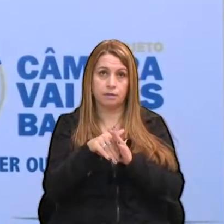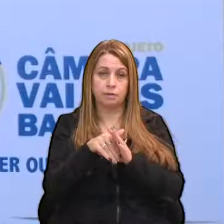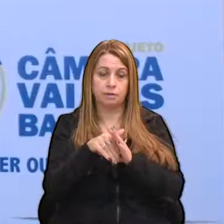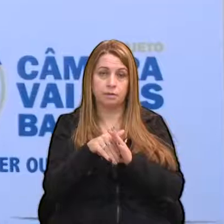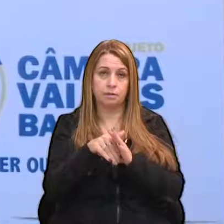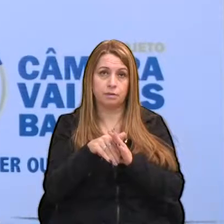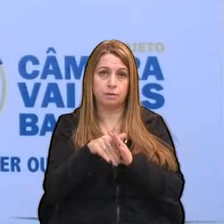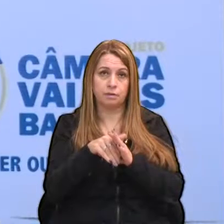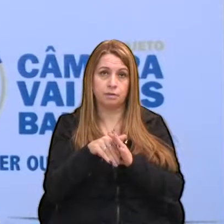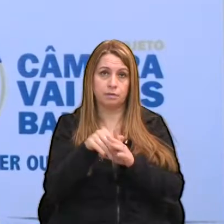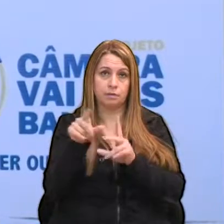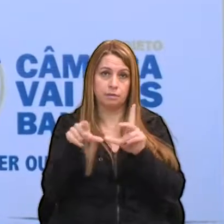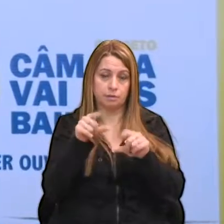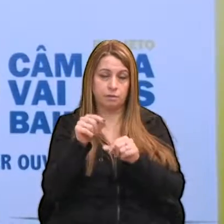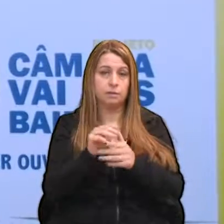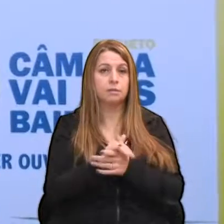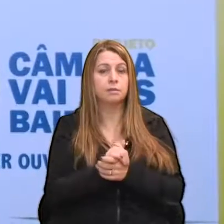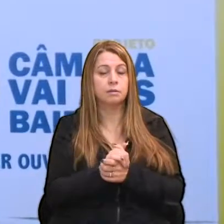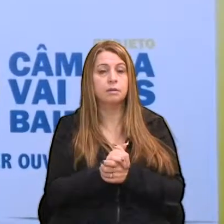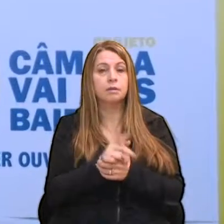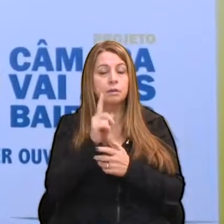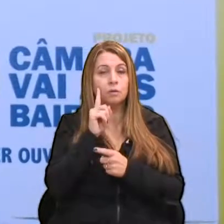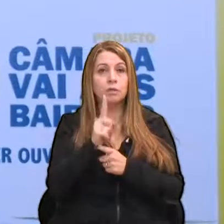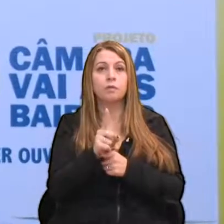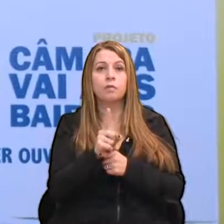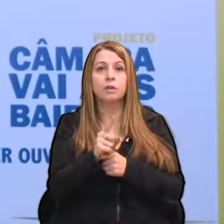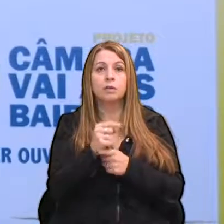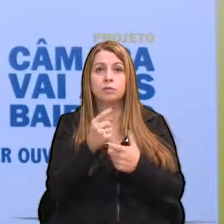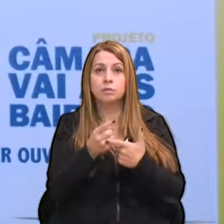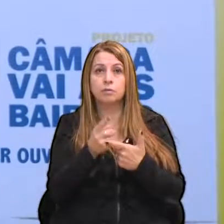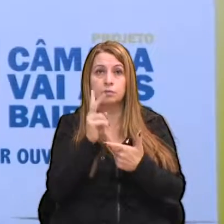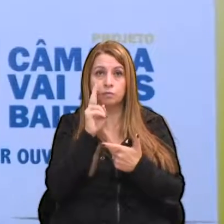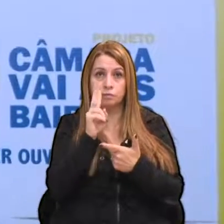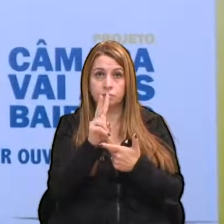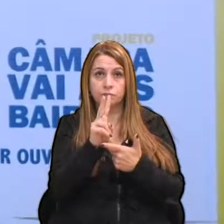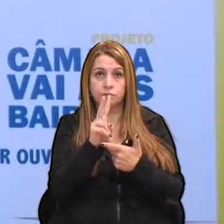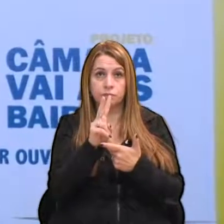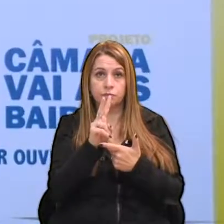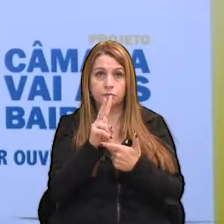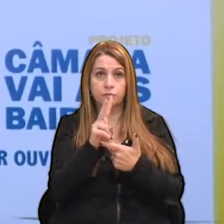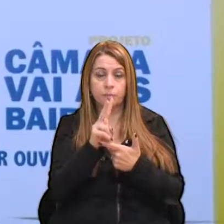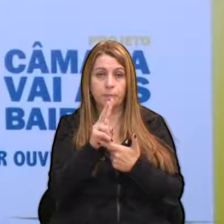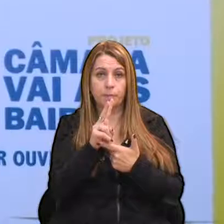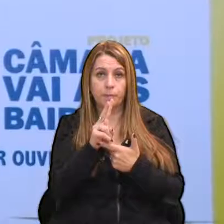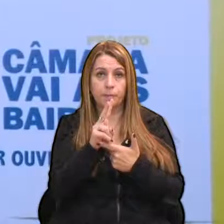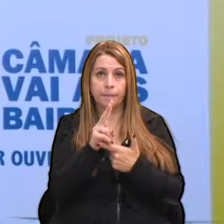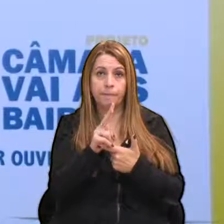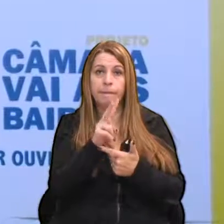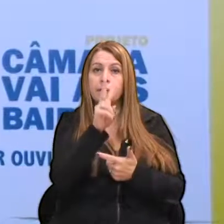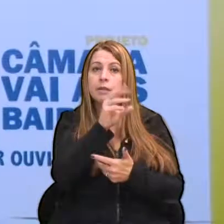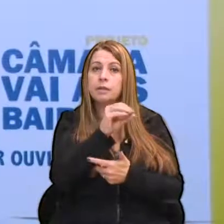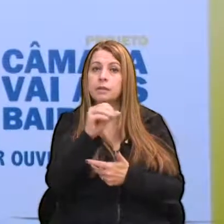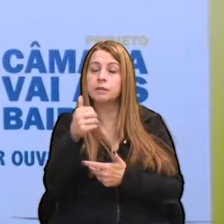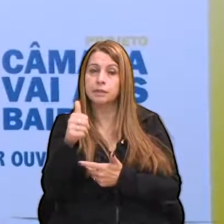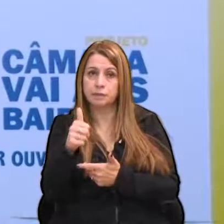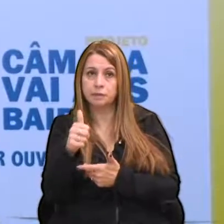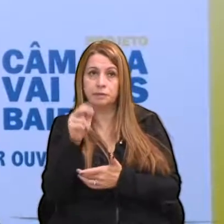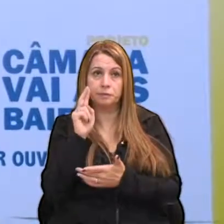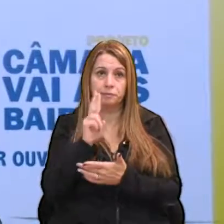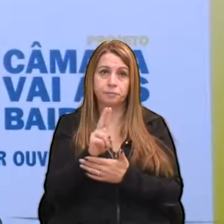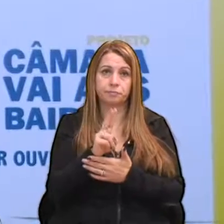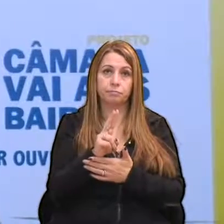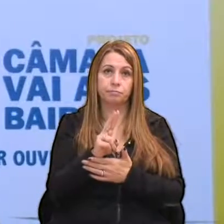dentro do seu critério. Então, chegando nessa situação, eu verifiquei que existe, desde 2011,